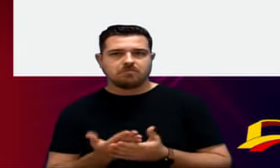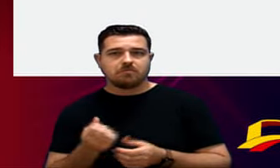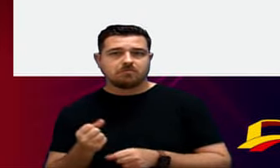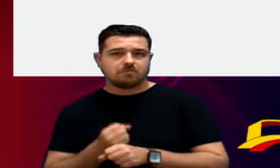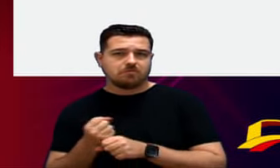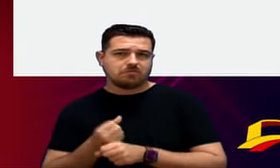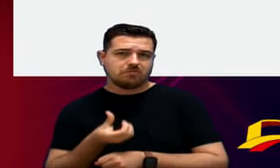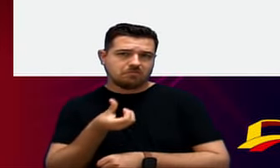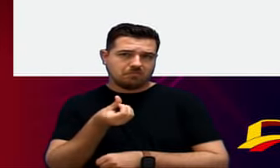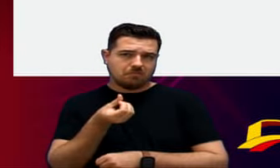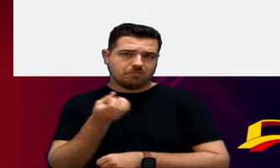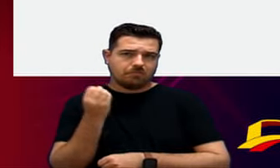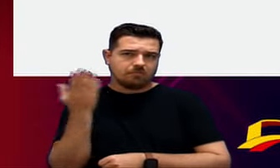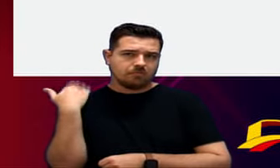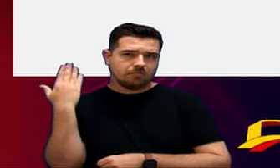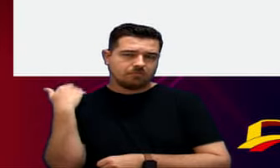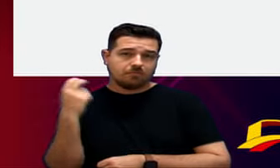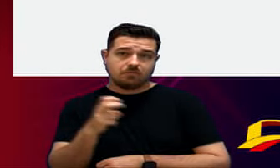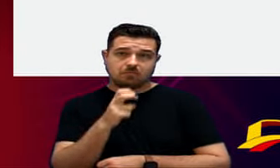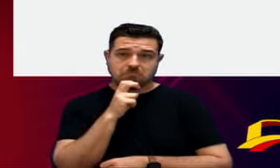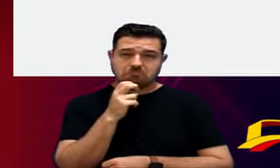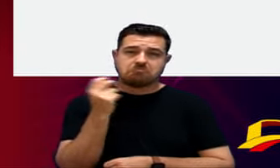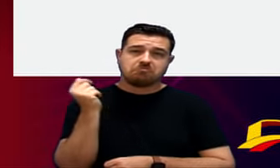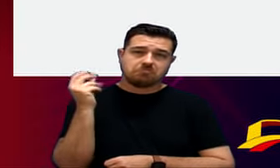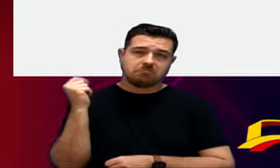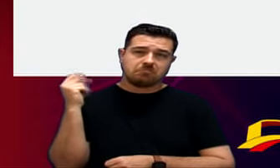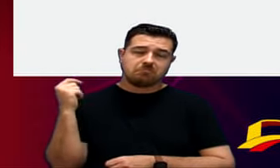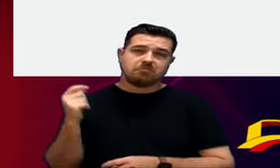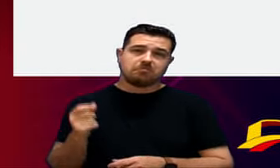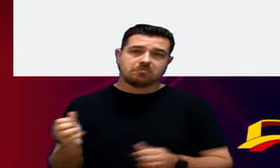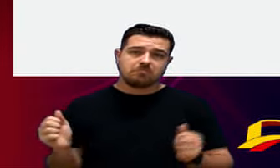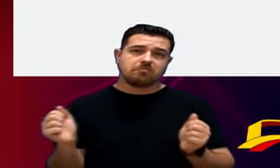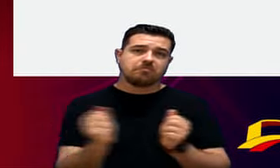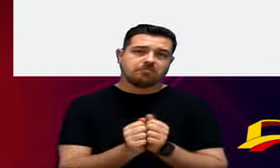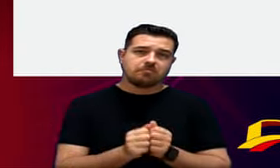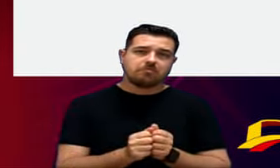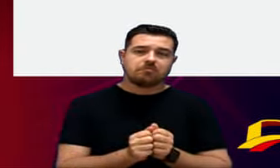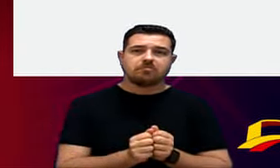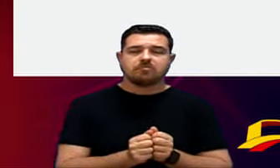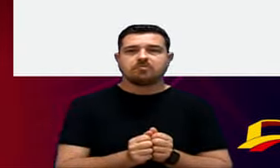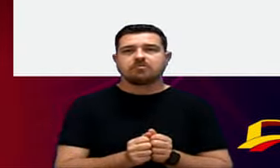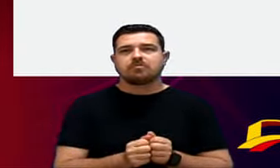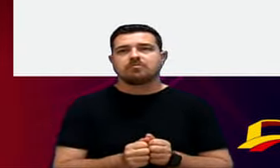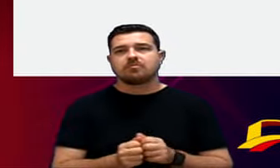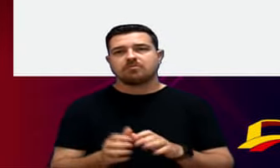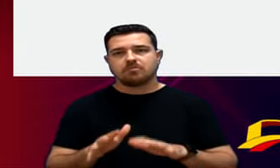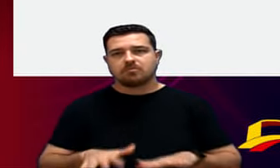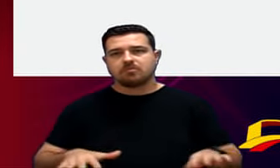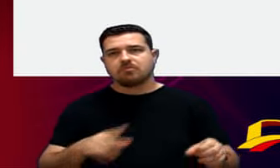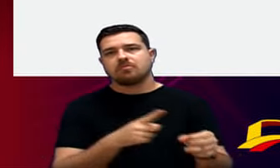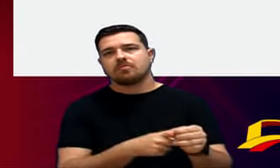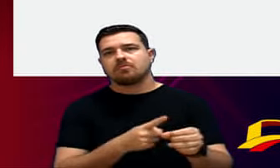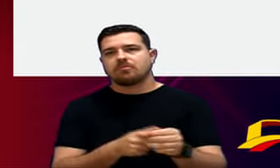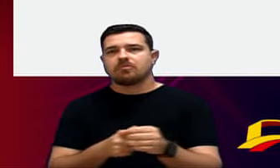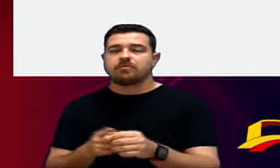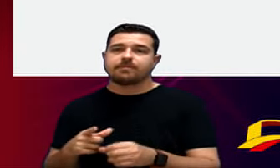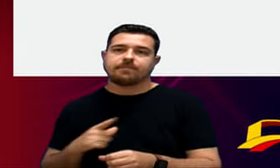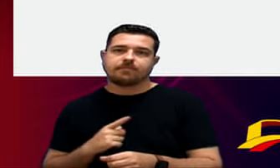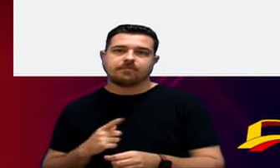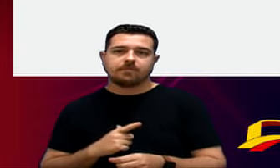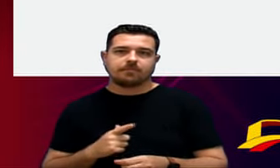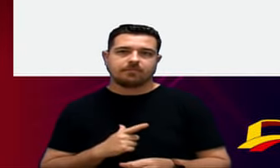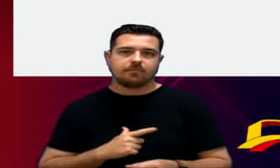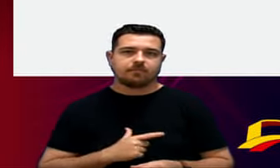60 mais ou menos em Sorocaba já há muitos anos É um convênio em todas as cidades excelência todas as